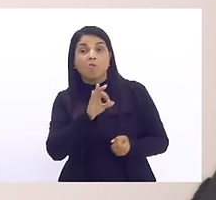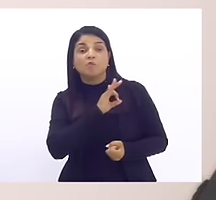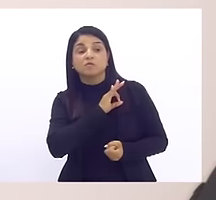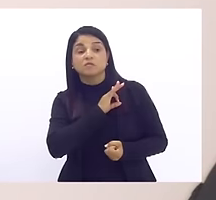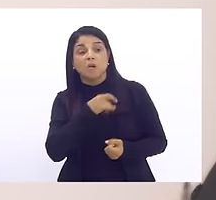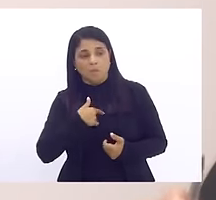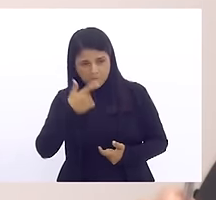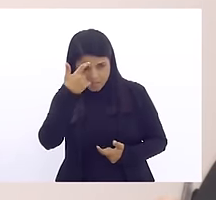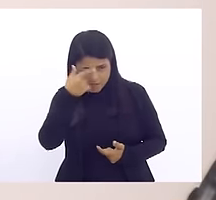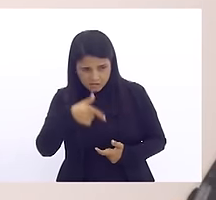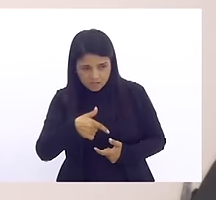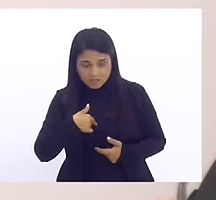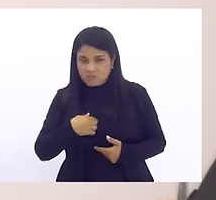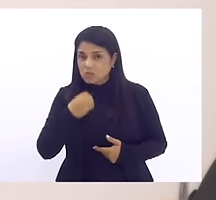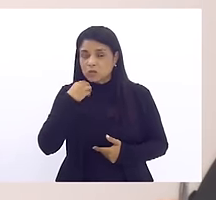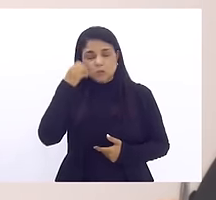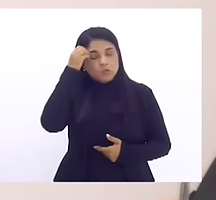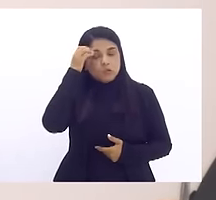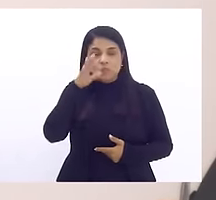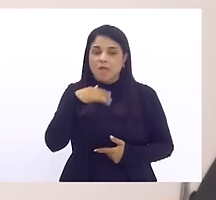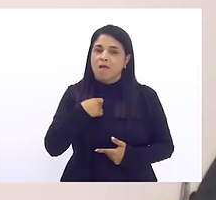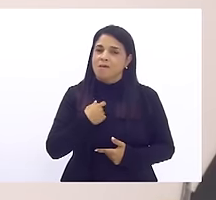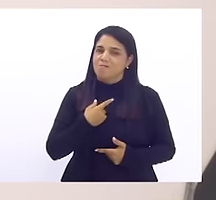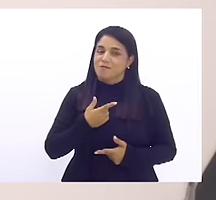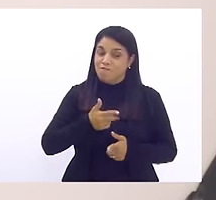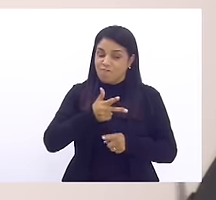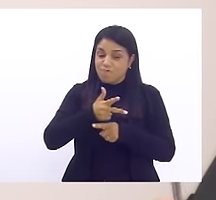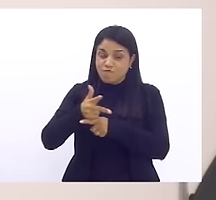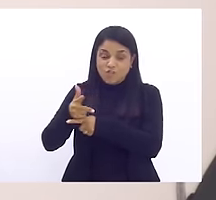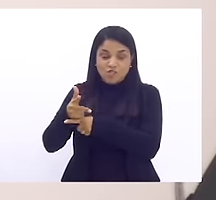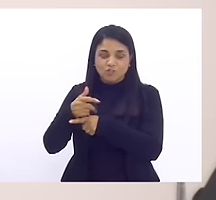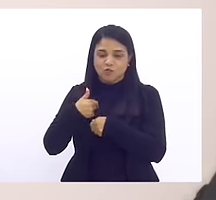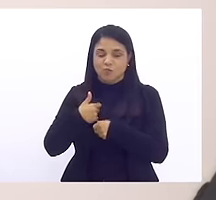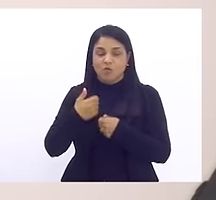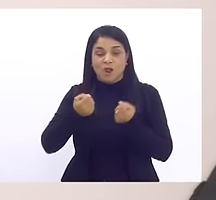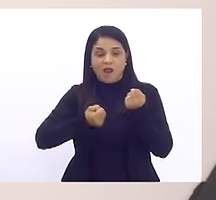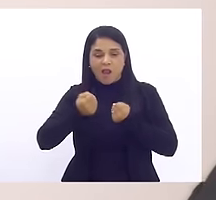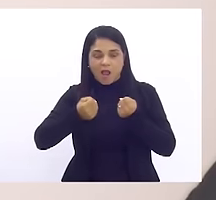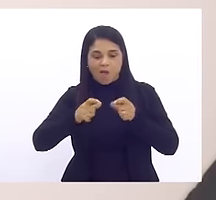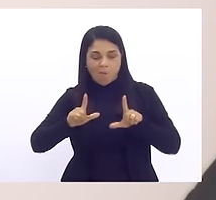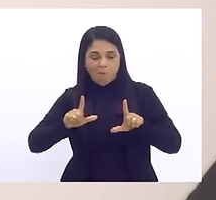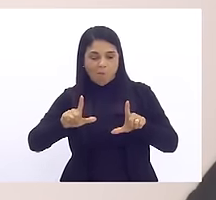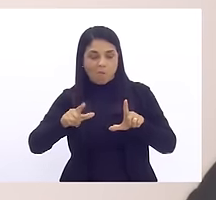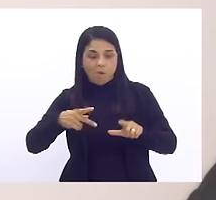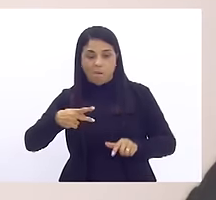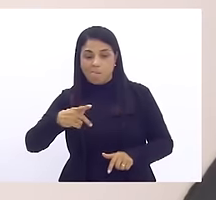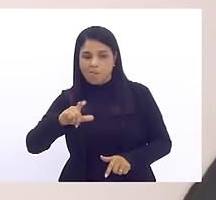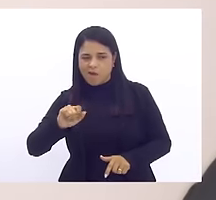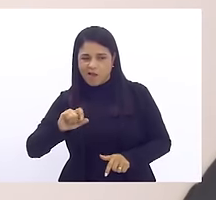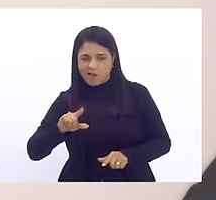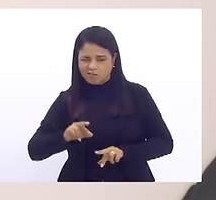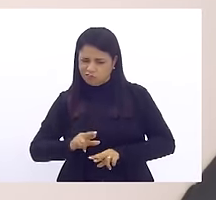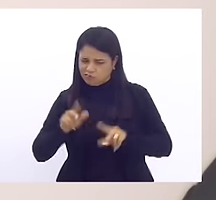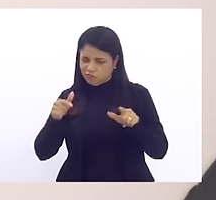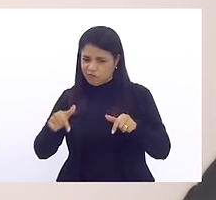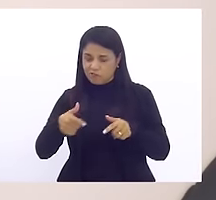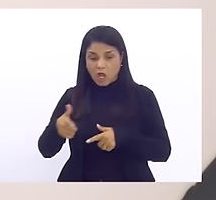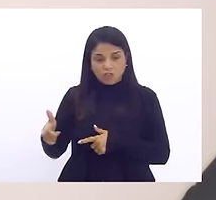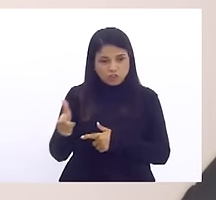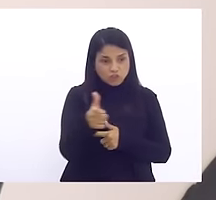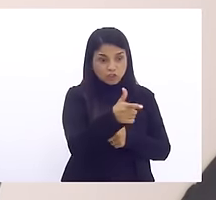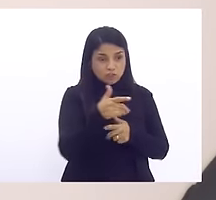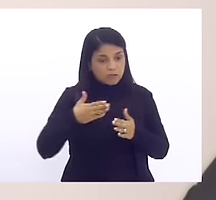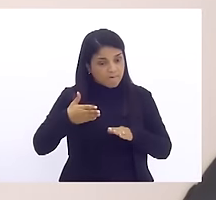você não tem noção de vídeo carro de caracterizado abordando na rua atirando nas pessoas Tentando